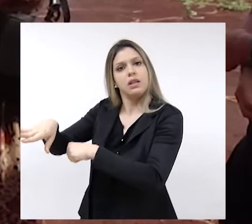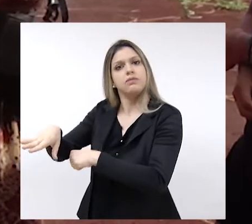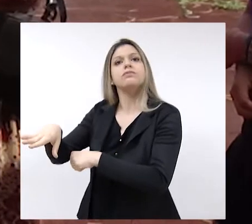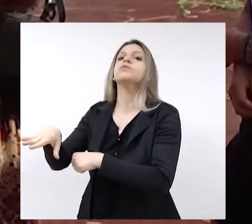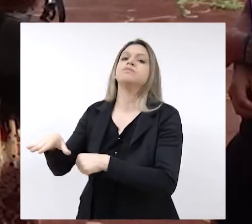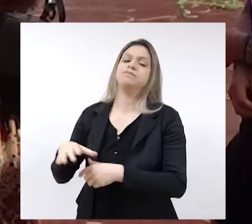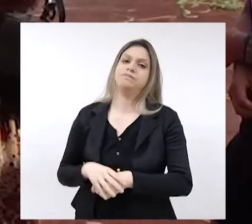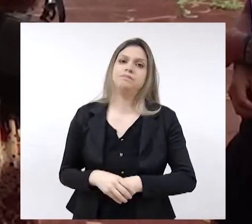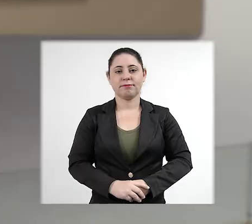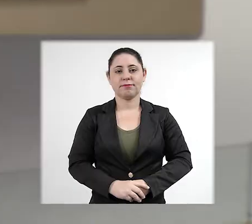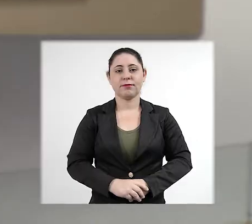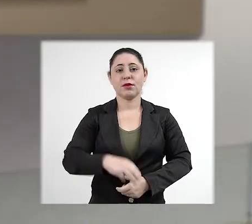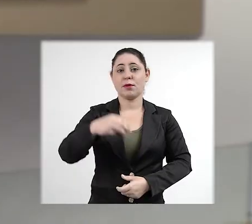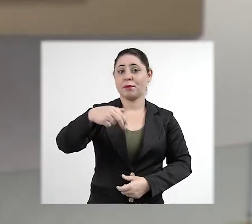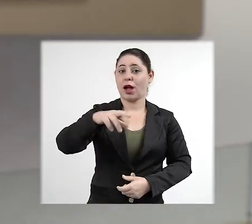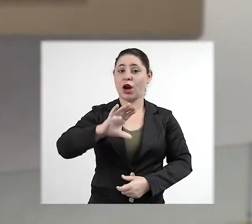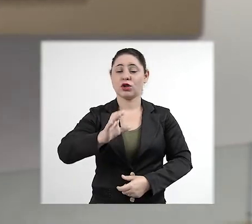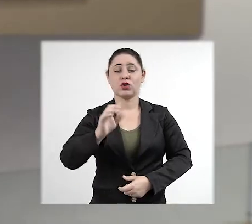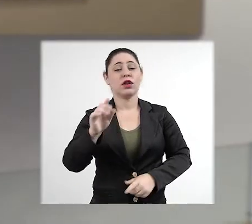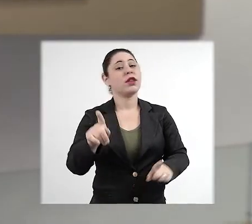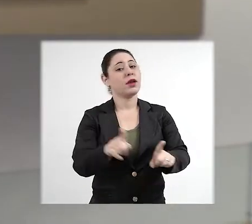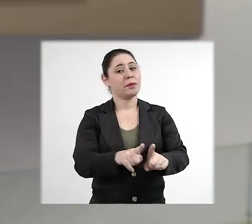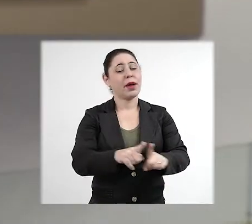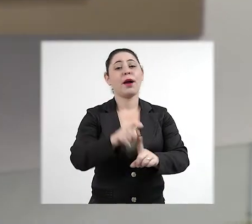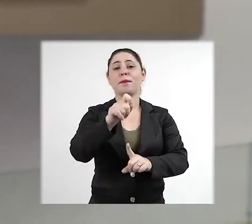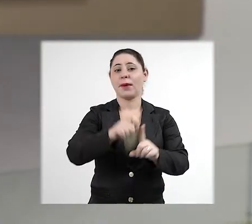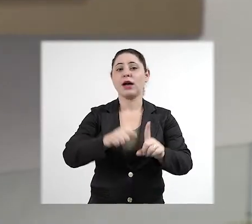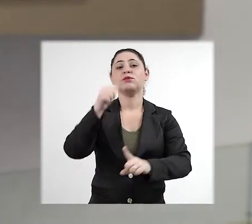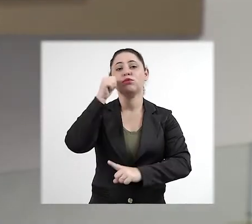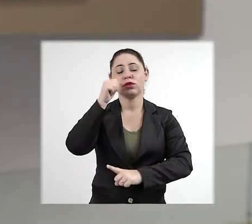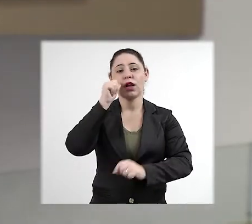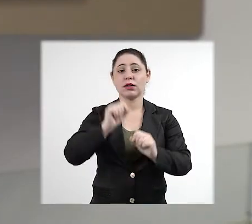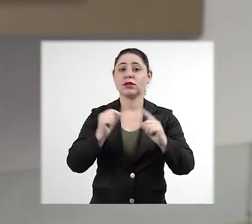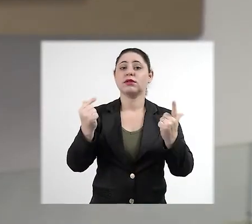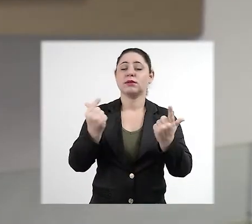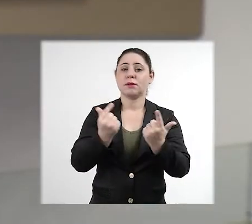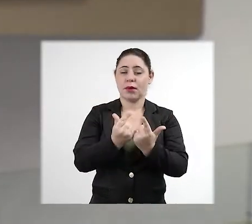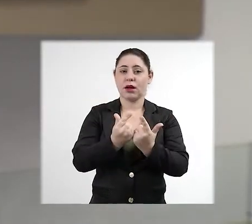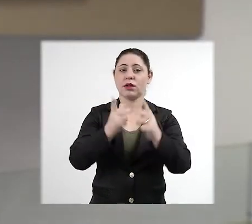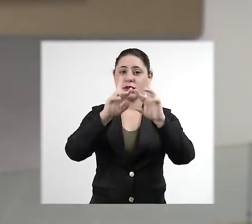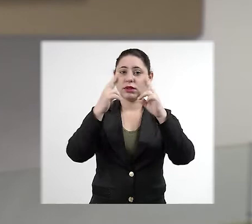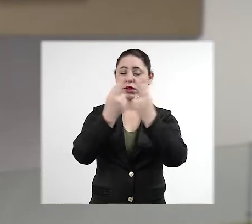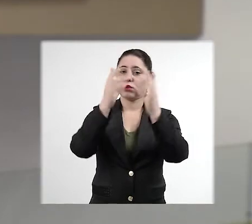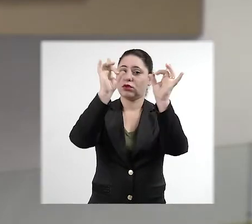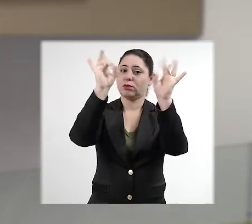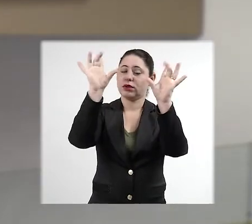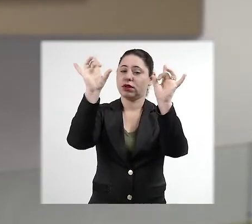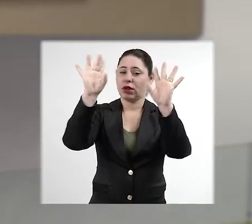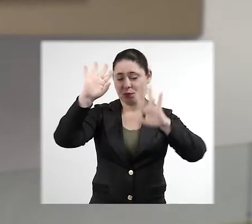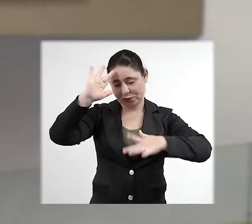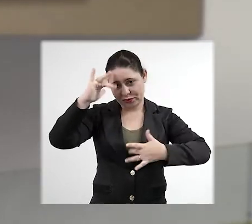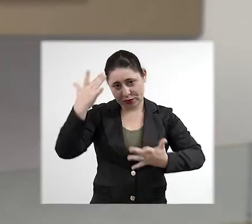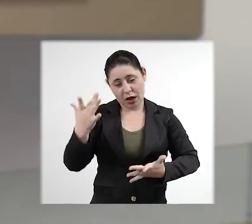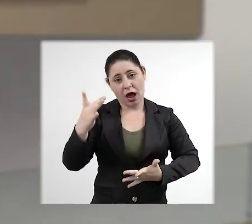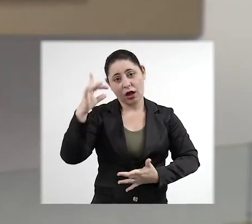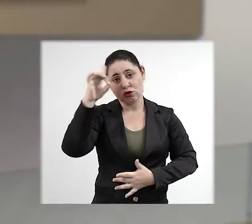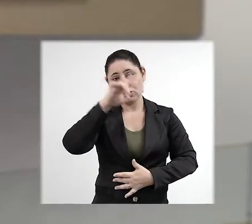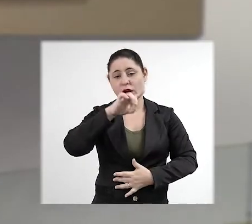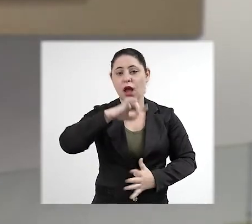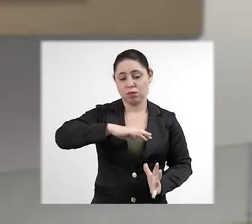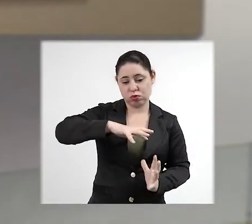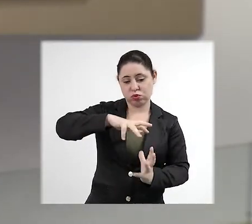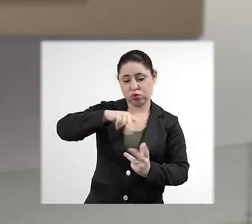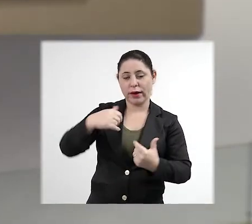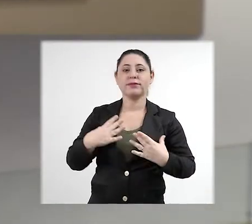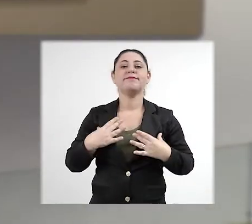dias. Março também é o mês da mulher e a Casa realizou sessão especial para celebrar a data